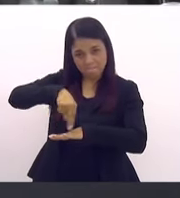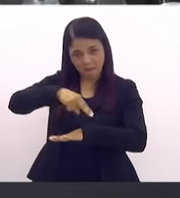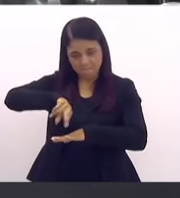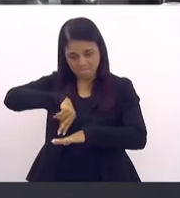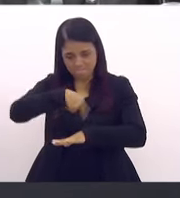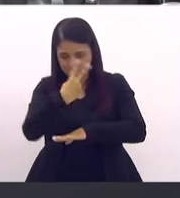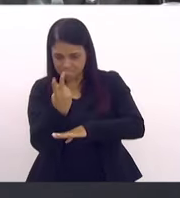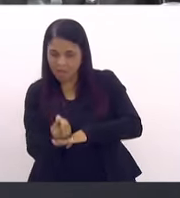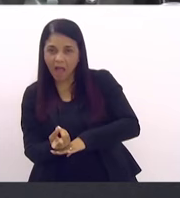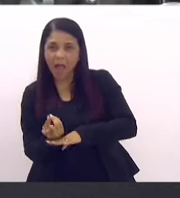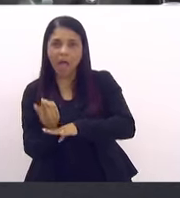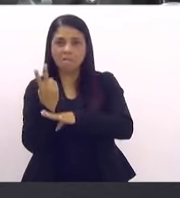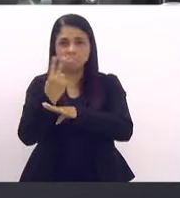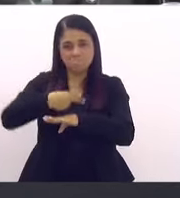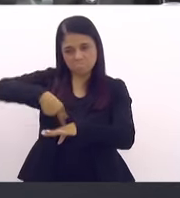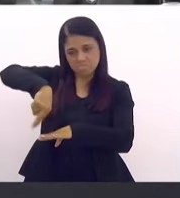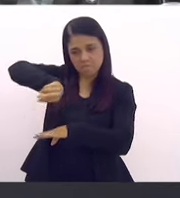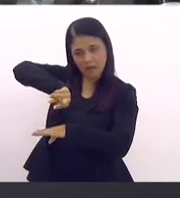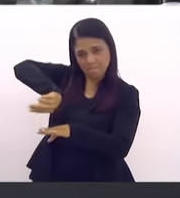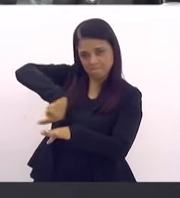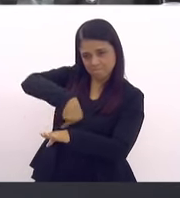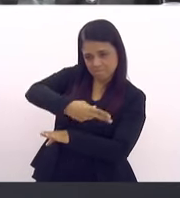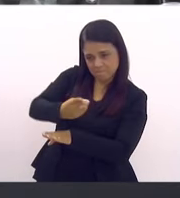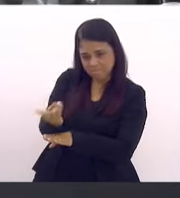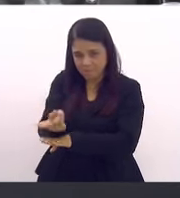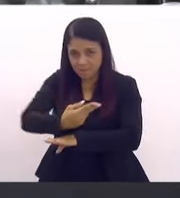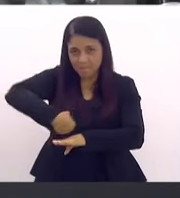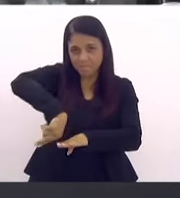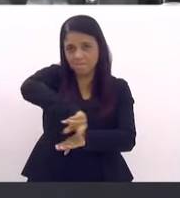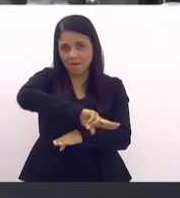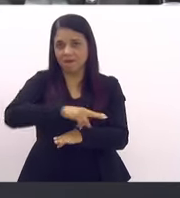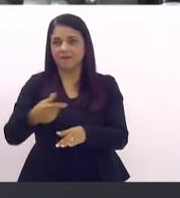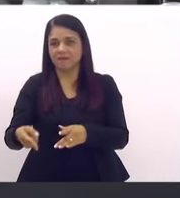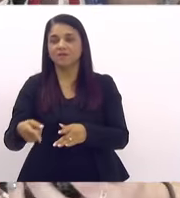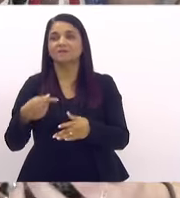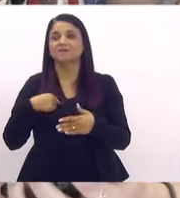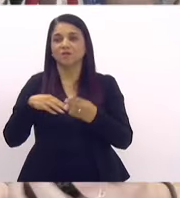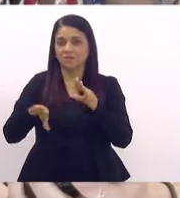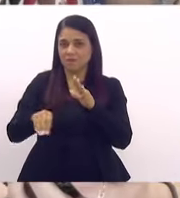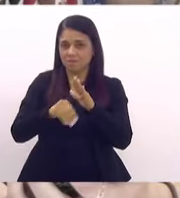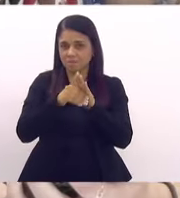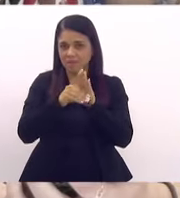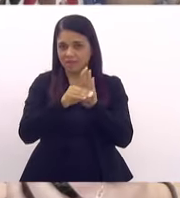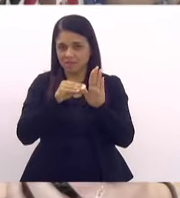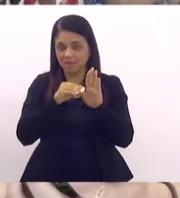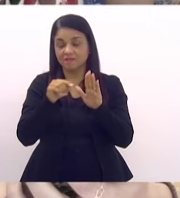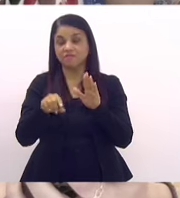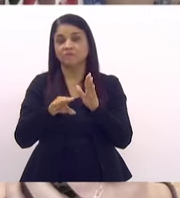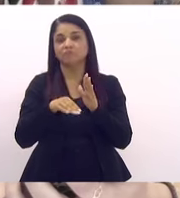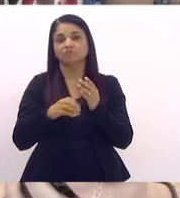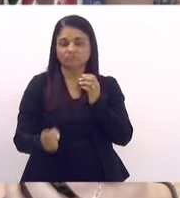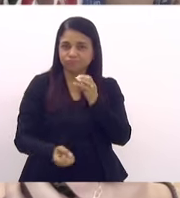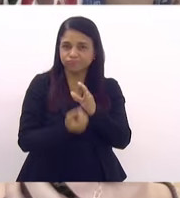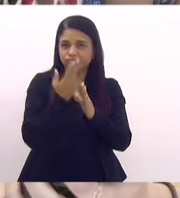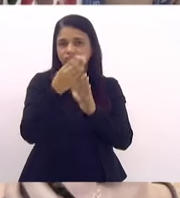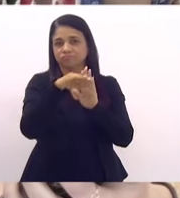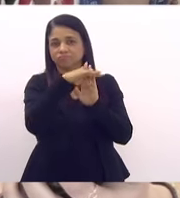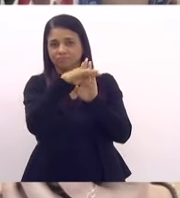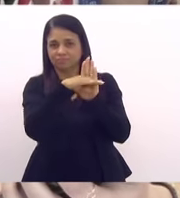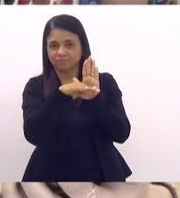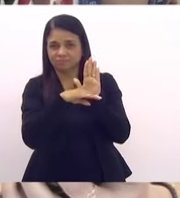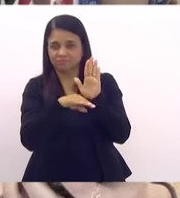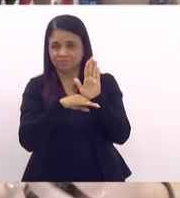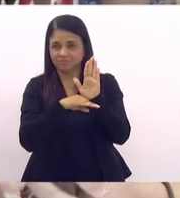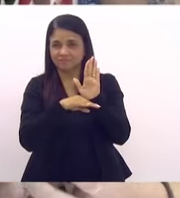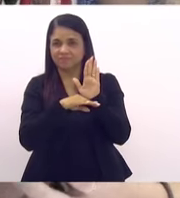Sensacional, show de cabeça para baixo, rola. Justamente eu fiz a emenda aqui e a gente vai criar o programa. A